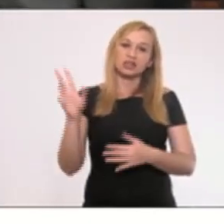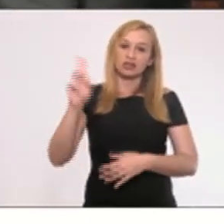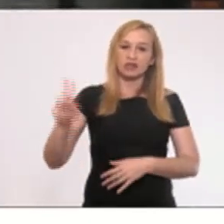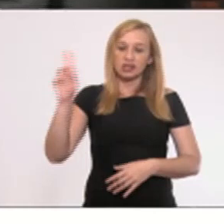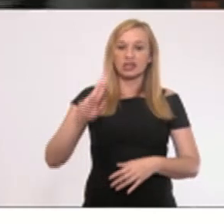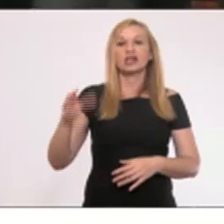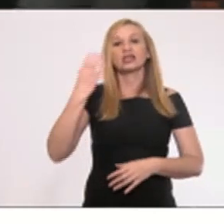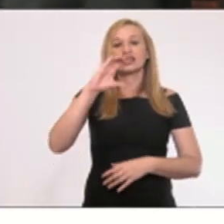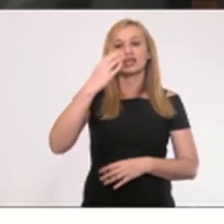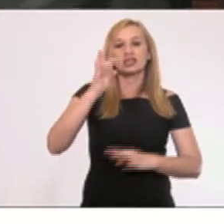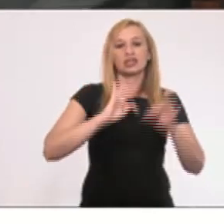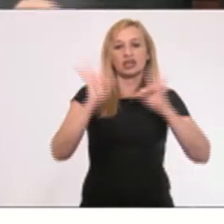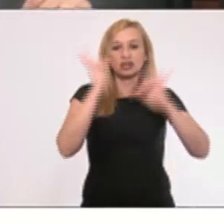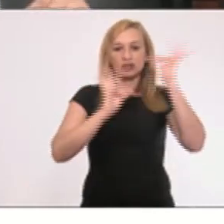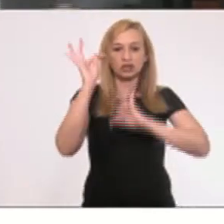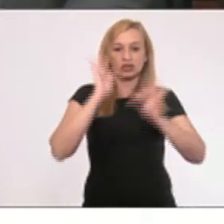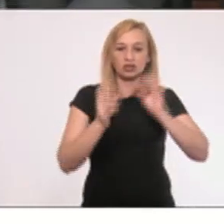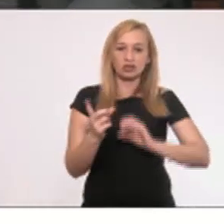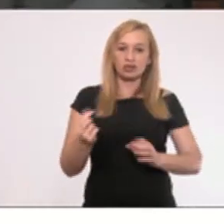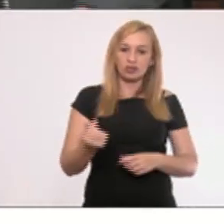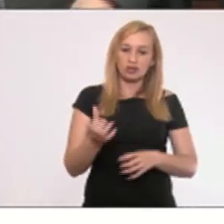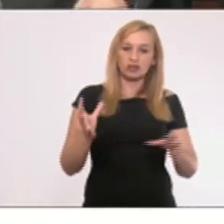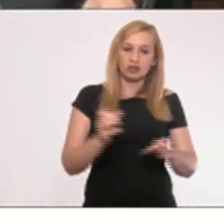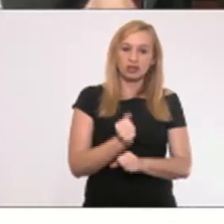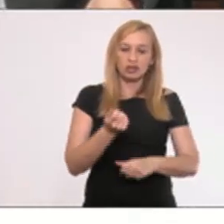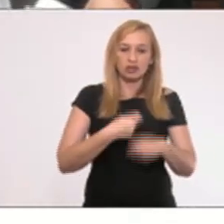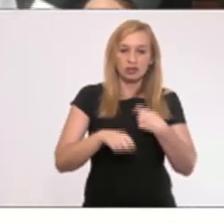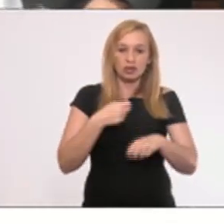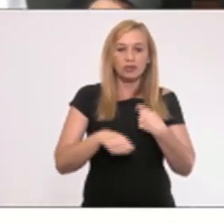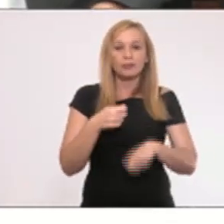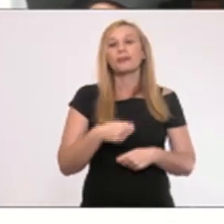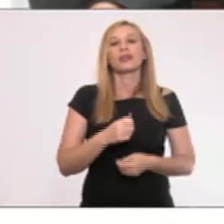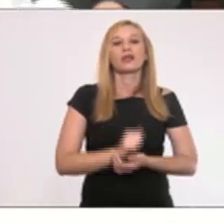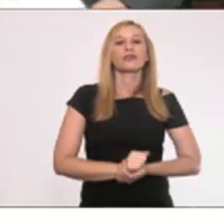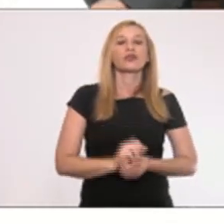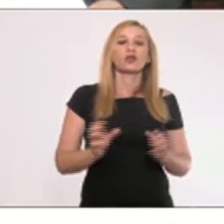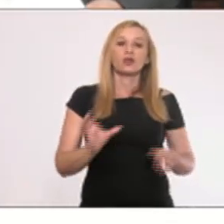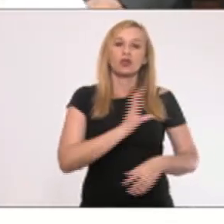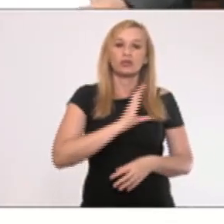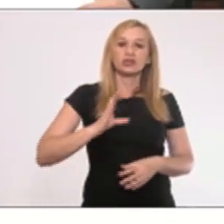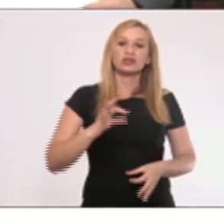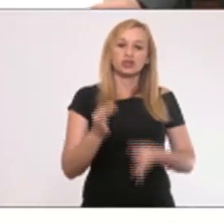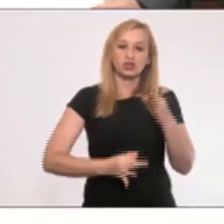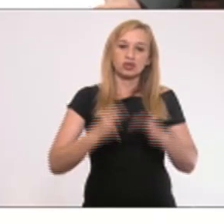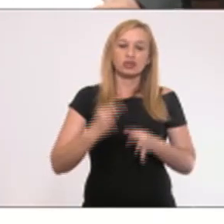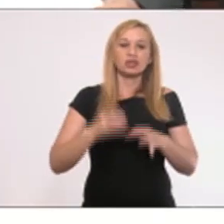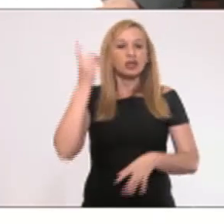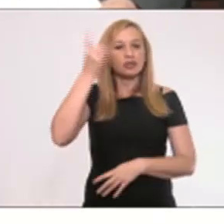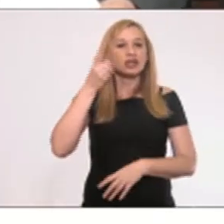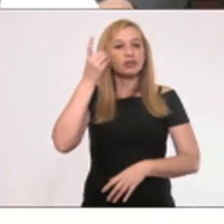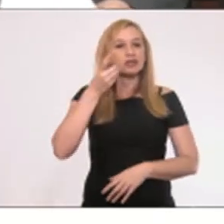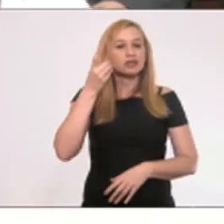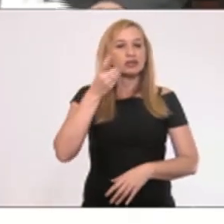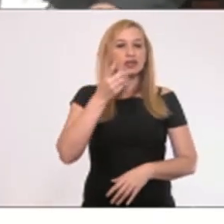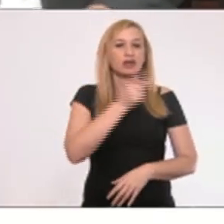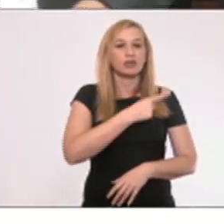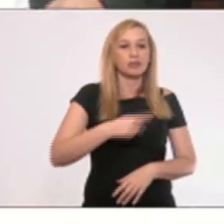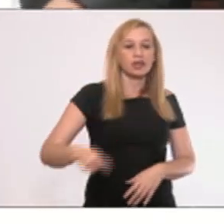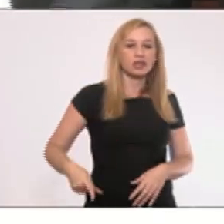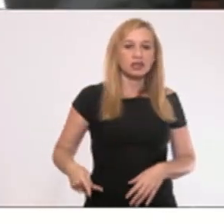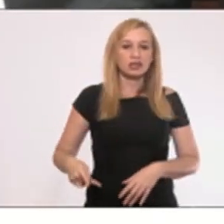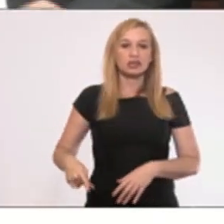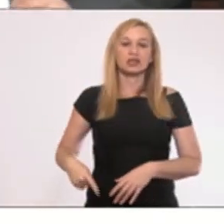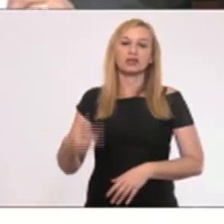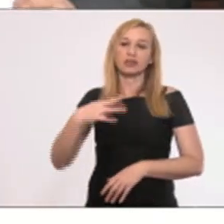de Orçamento, Finanças, Fiscalização Financeira e Controle. Para emitir parecer pela Comissão de Constituição e Justiça, deputado presidente, nobre